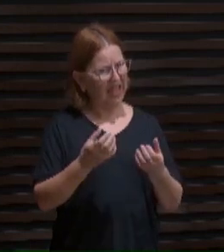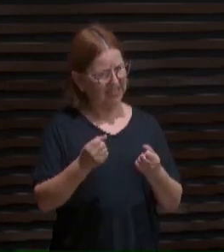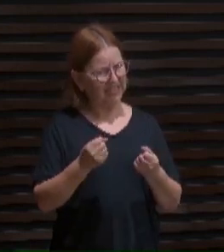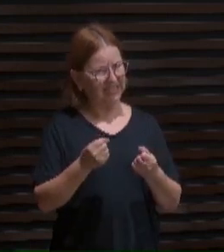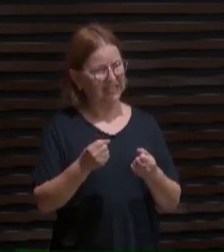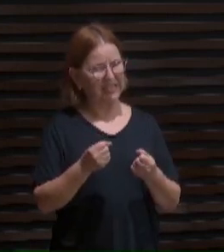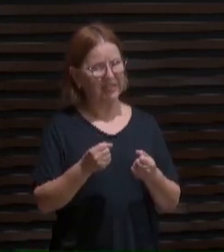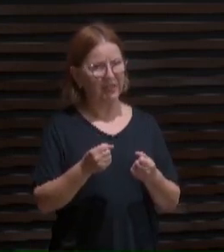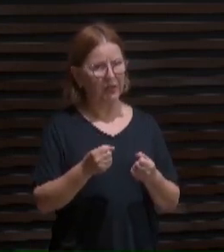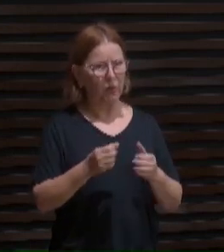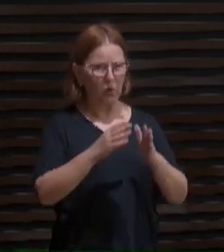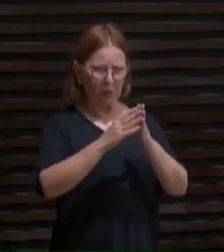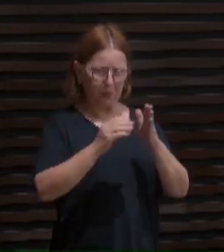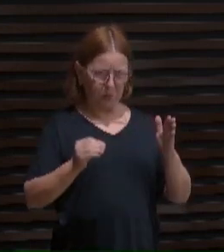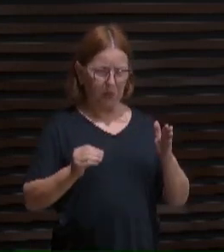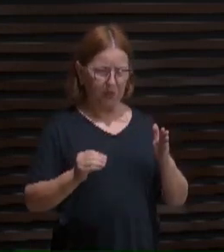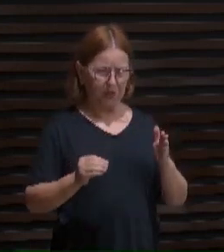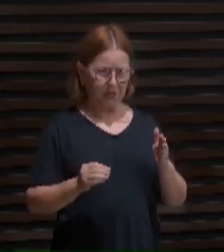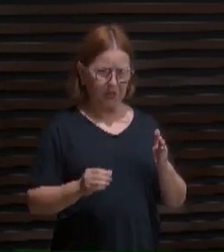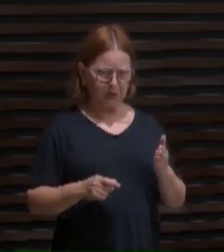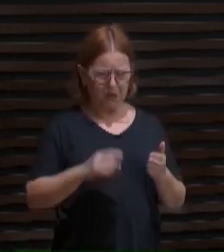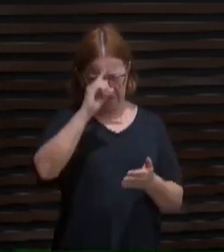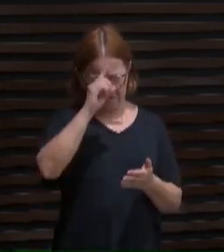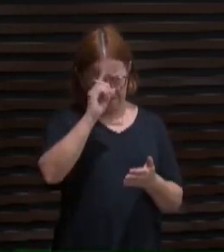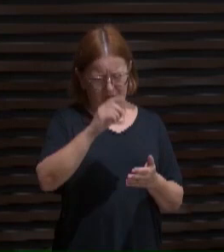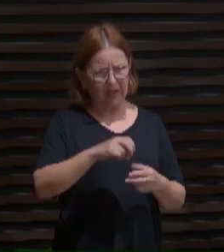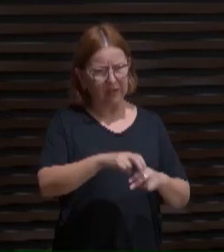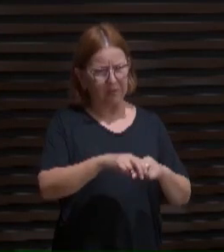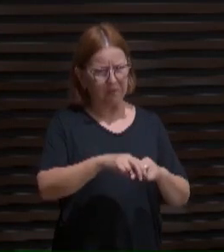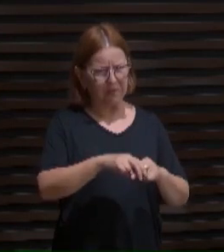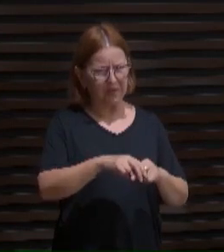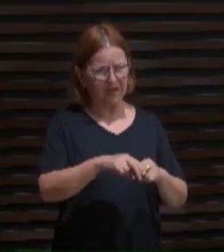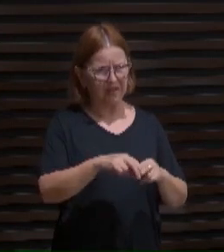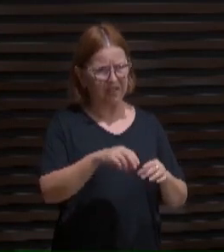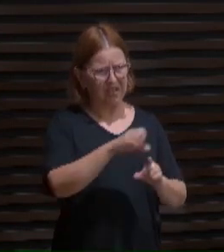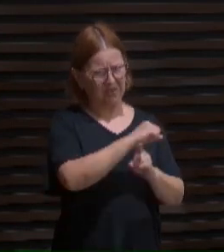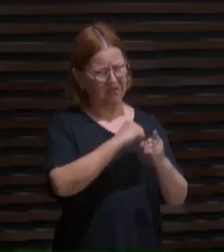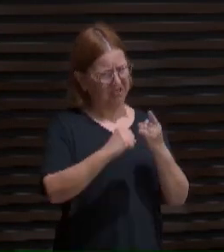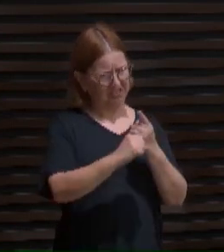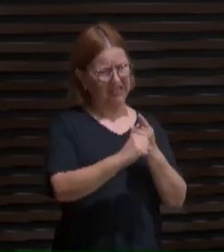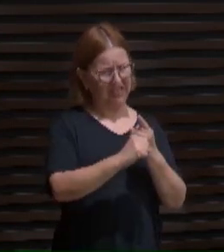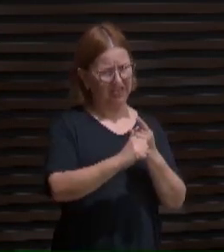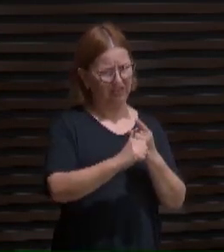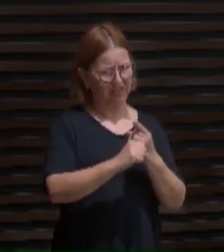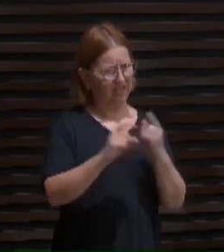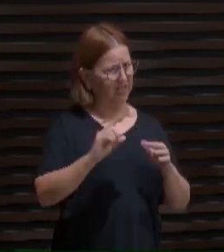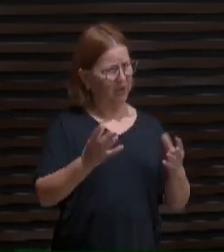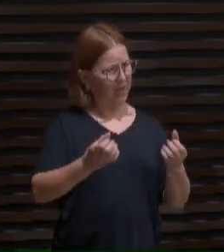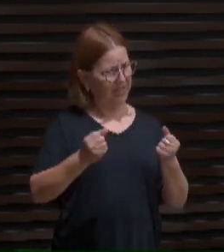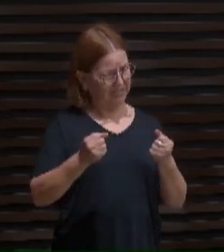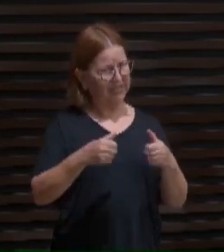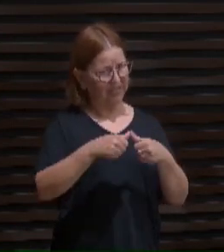pela sociedade e transitam entre os gêneros sem concordar com tais